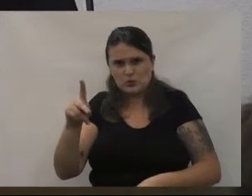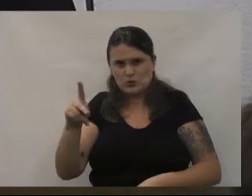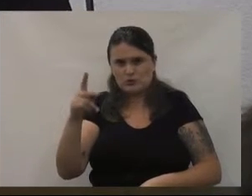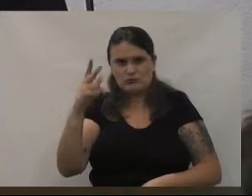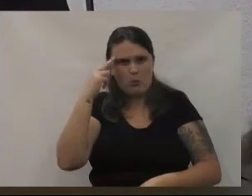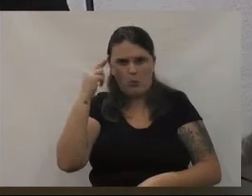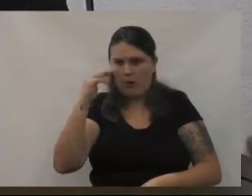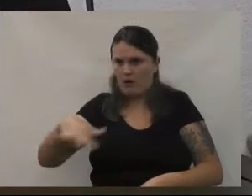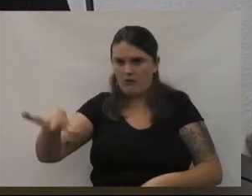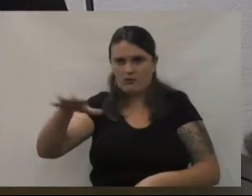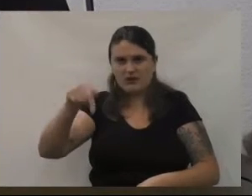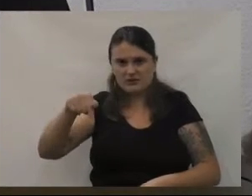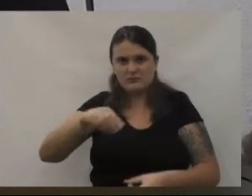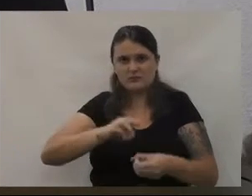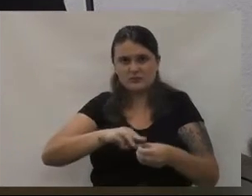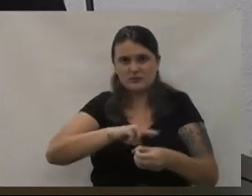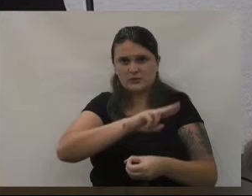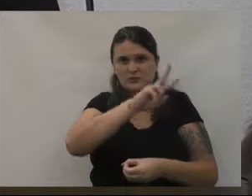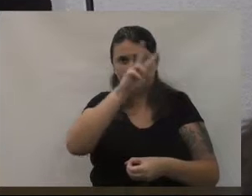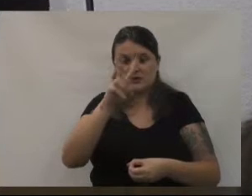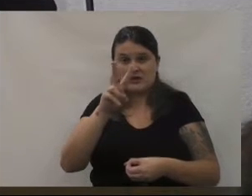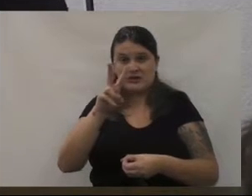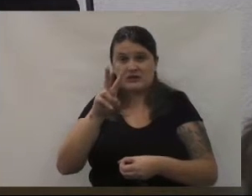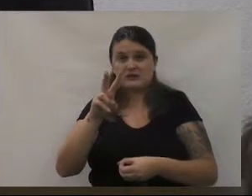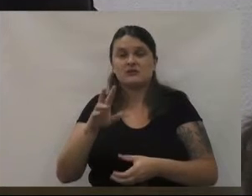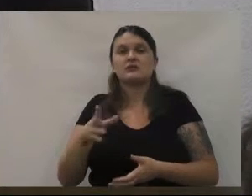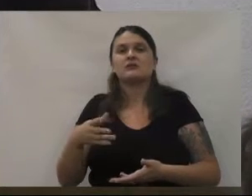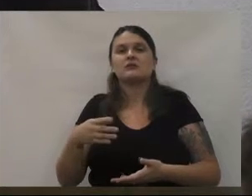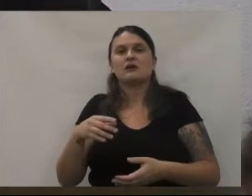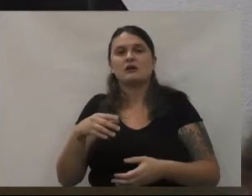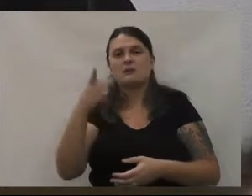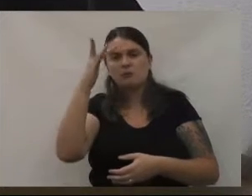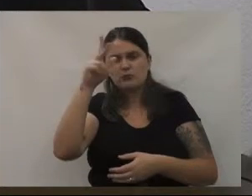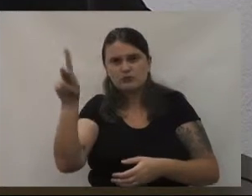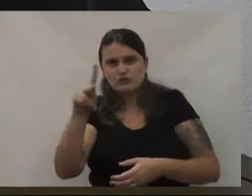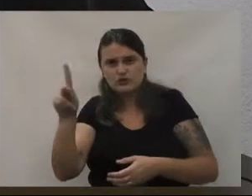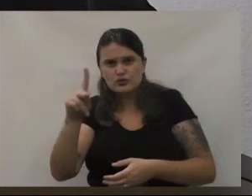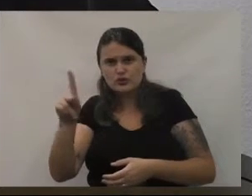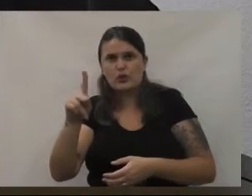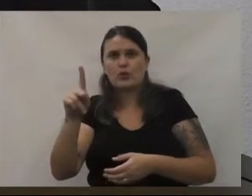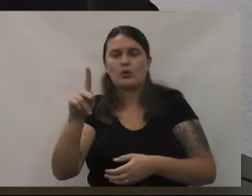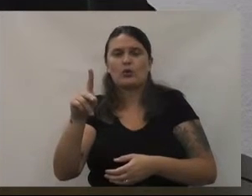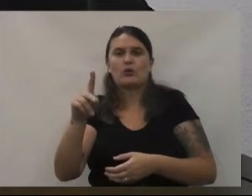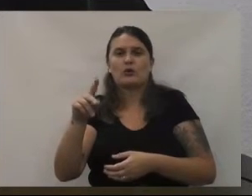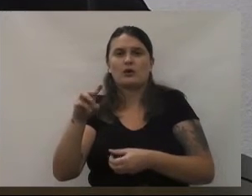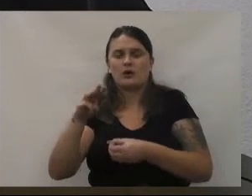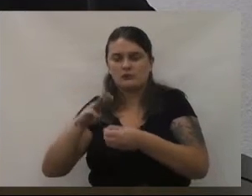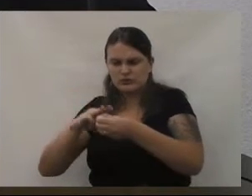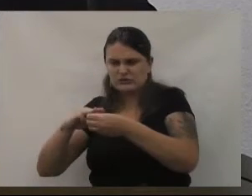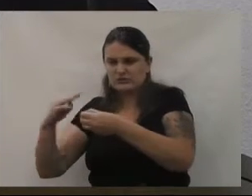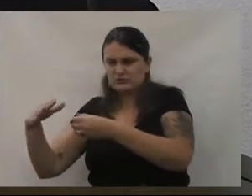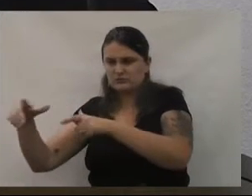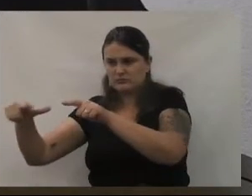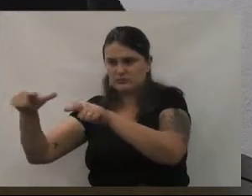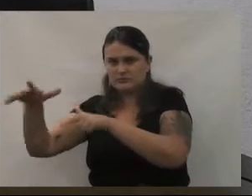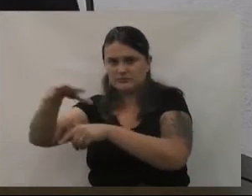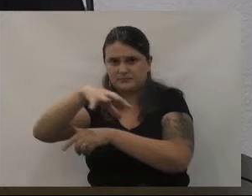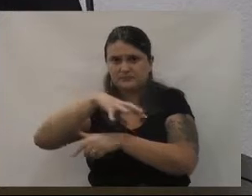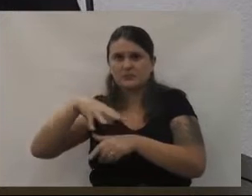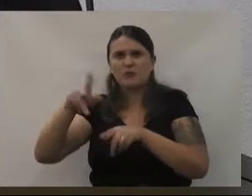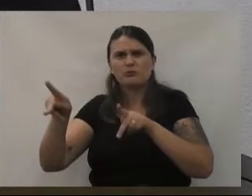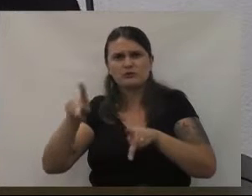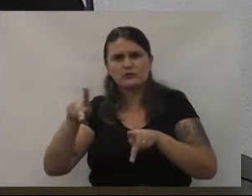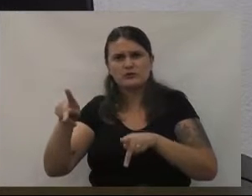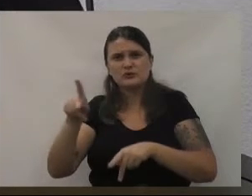geral, que União da Vitória é o regime próprio, mas do regime geral, que são os municípios circunvizinhos, de professora que